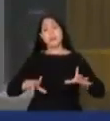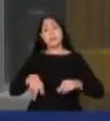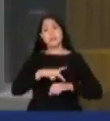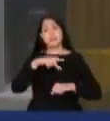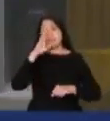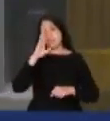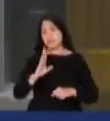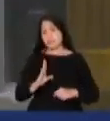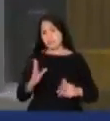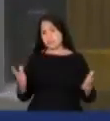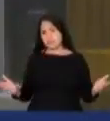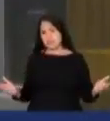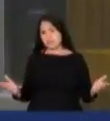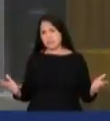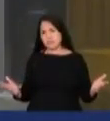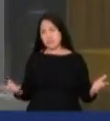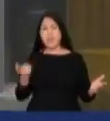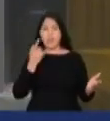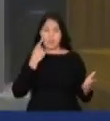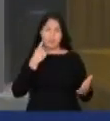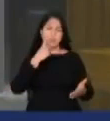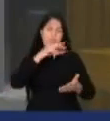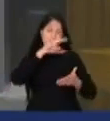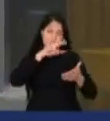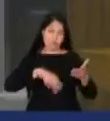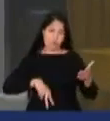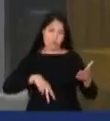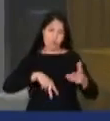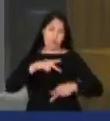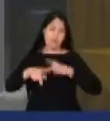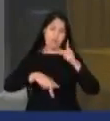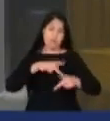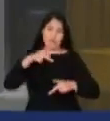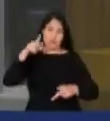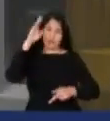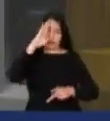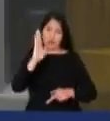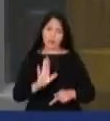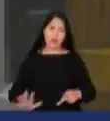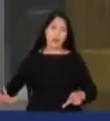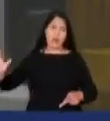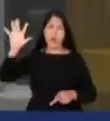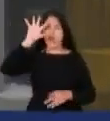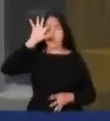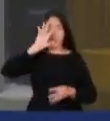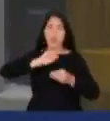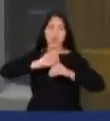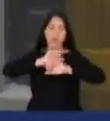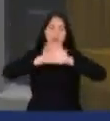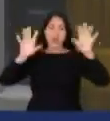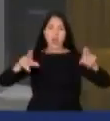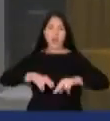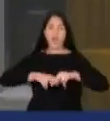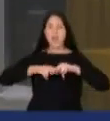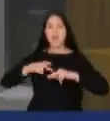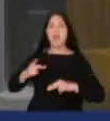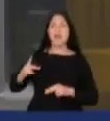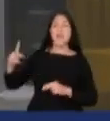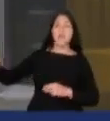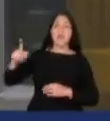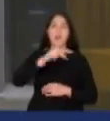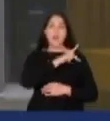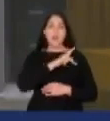eu vou ler trechos desse manifesto para que o povo brasileiro entenda por que esse presidente Boca Suja